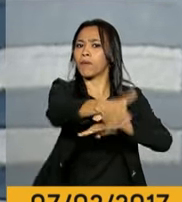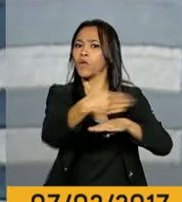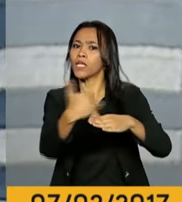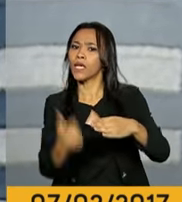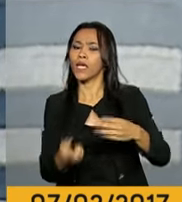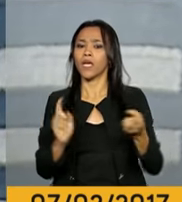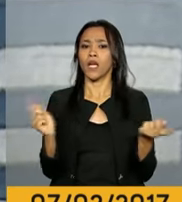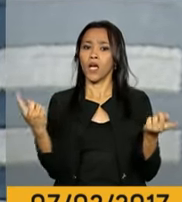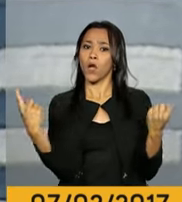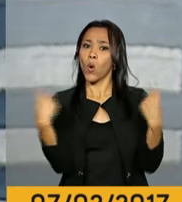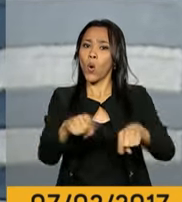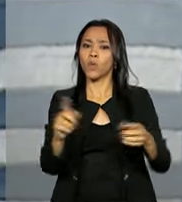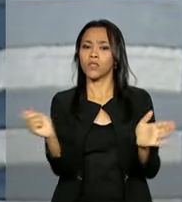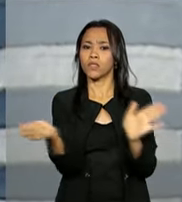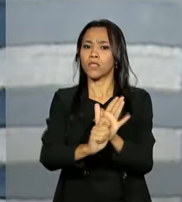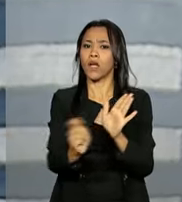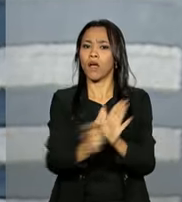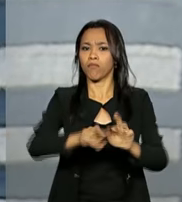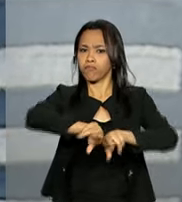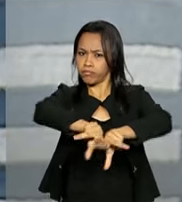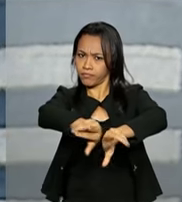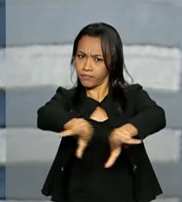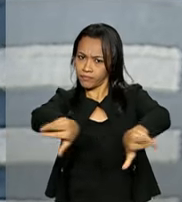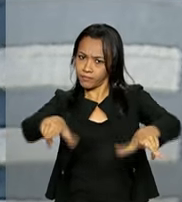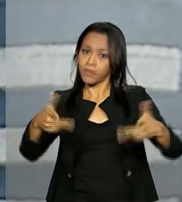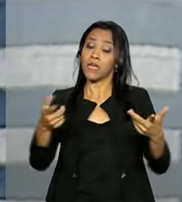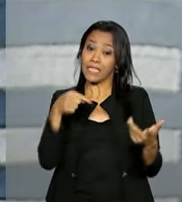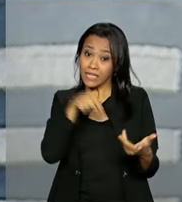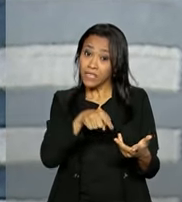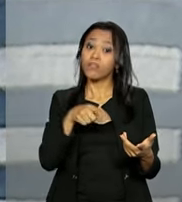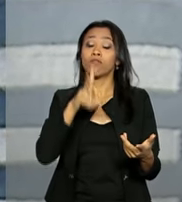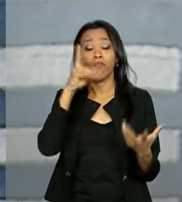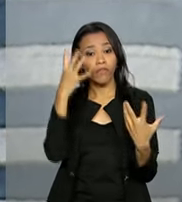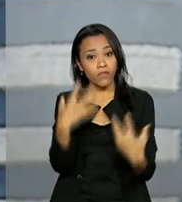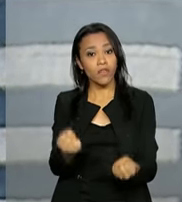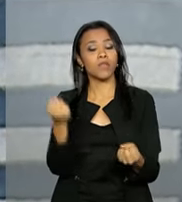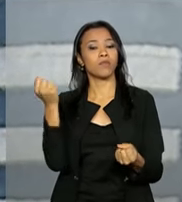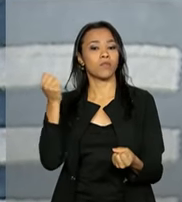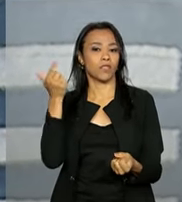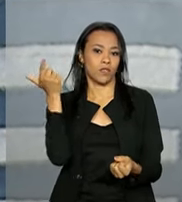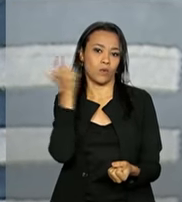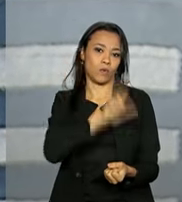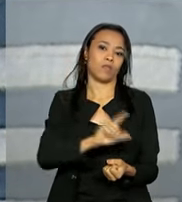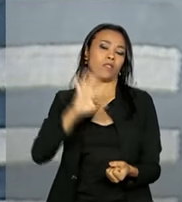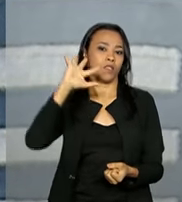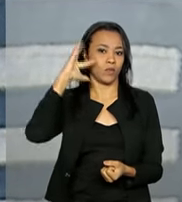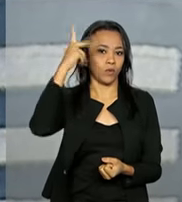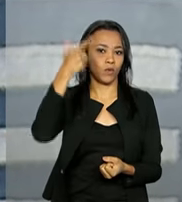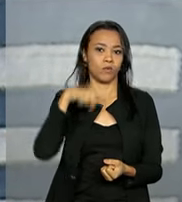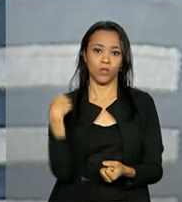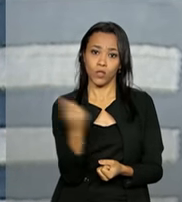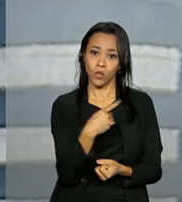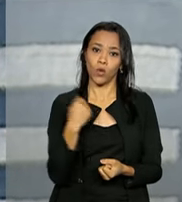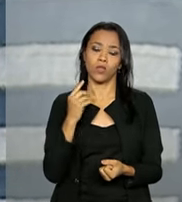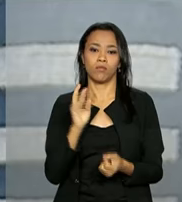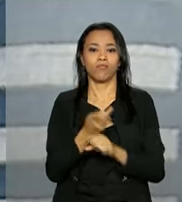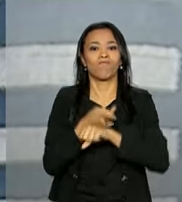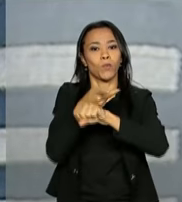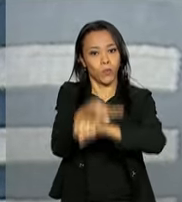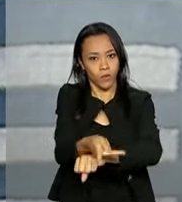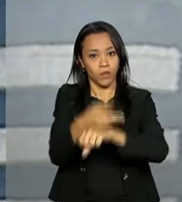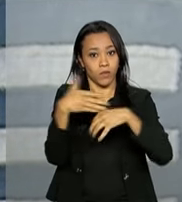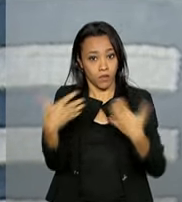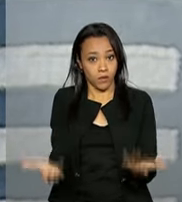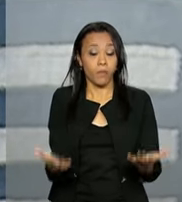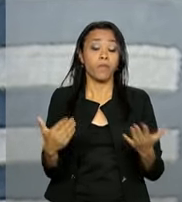de combate ao narcotráfico Com todas essas ferramentas vamos encontrar as soluções que buscamos eu acredito